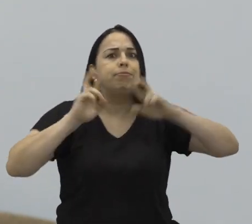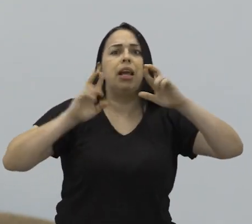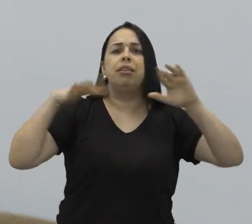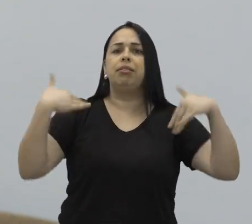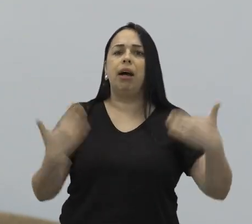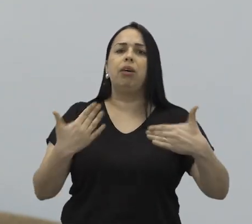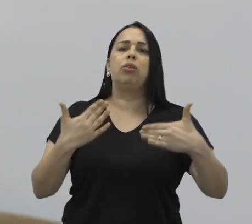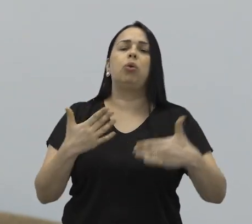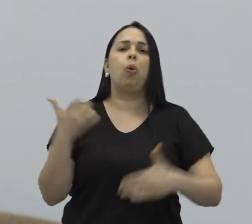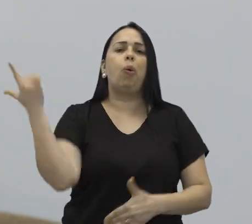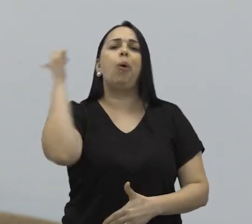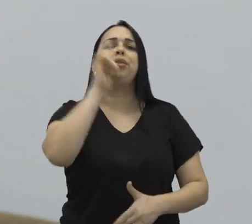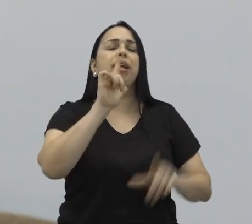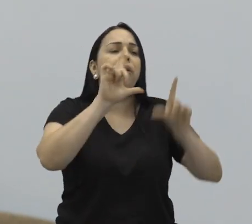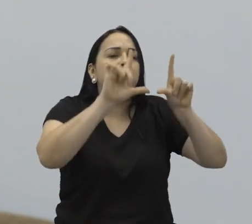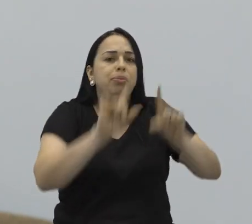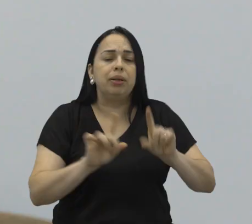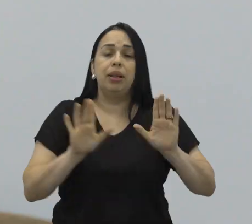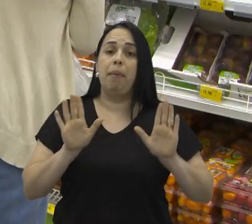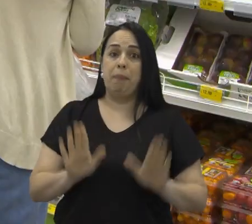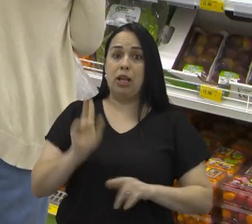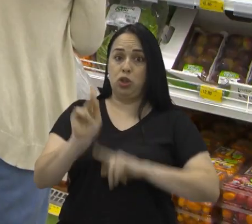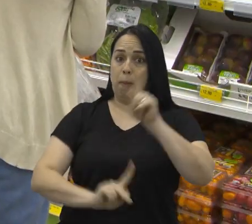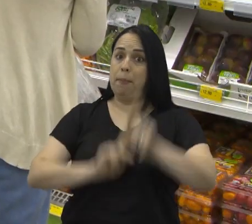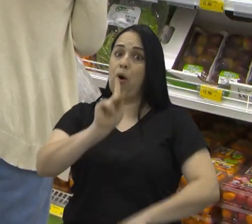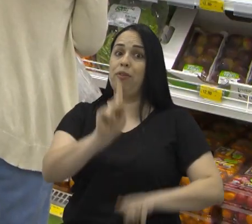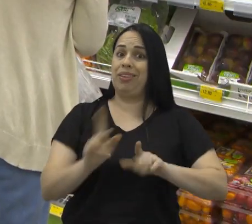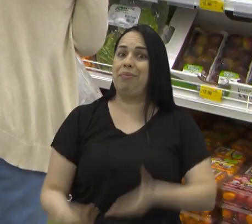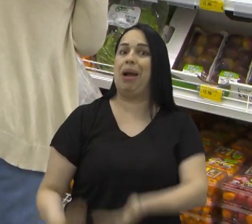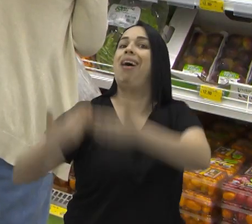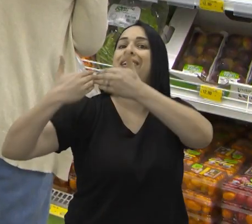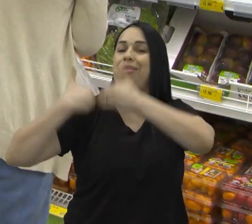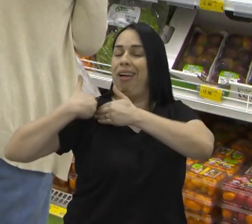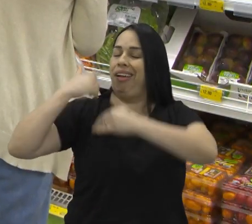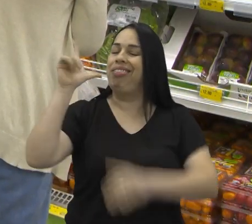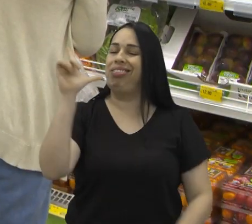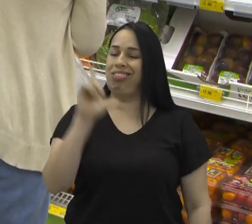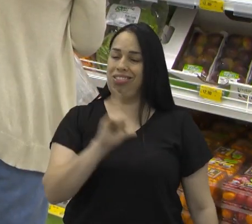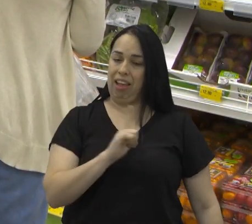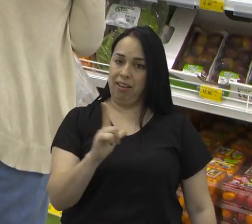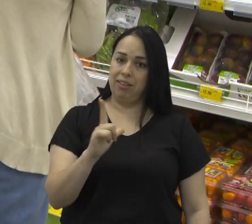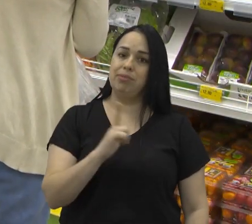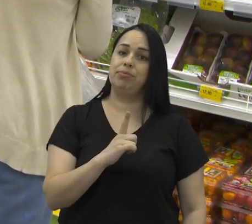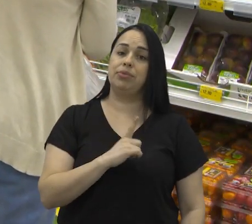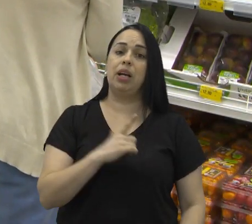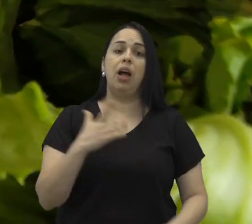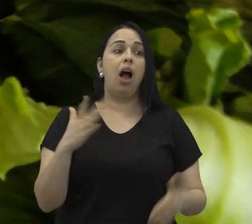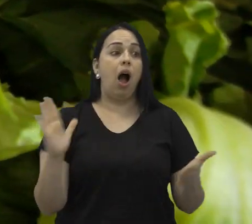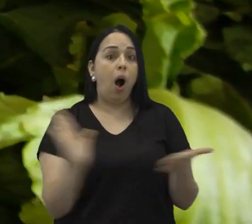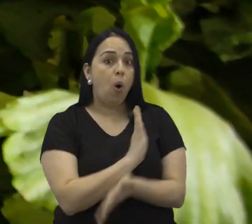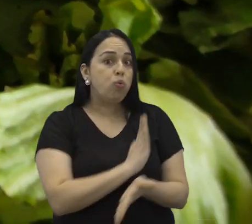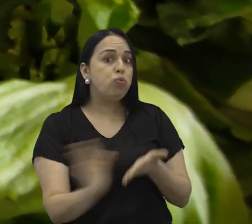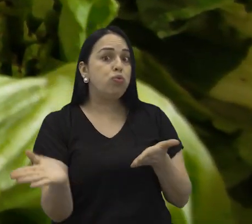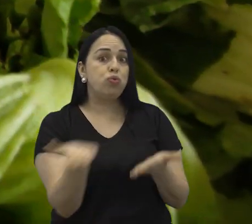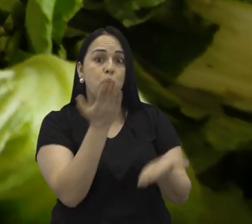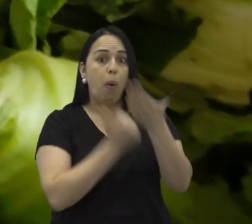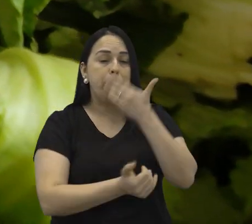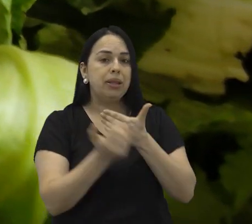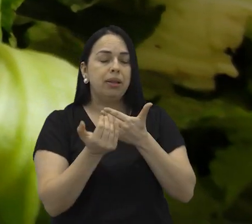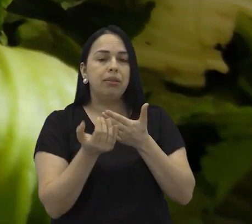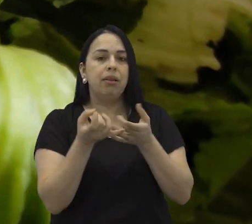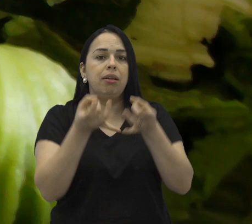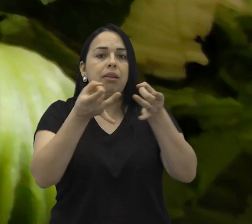atrás, a gente consegue diminuir esse impacto. Mas a população também tem participação nesse processo. Muitos